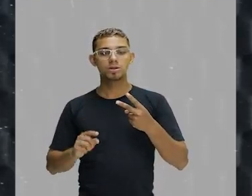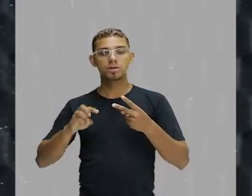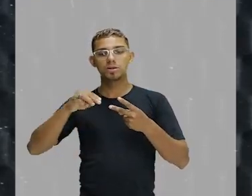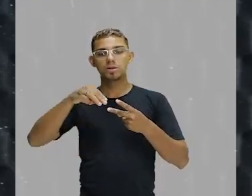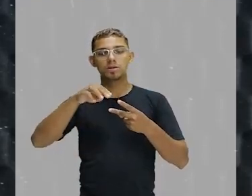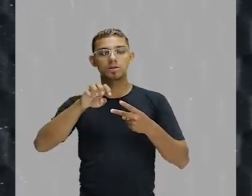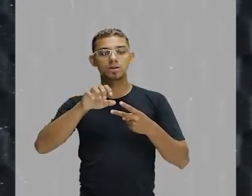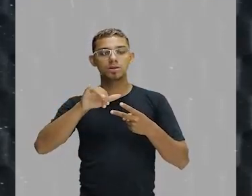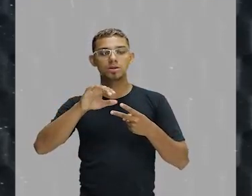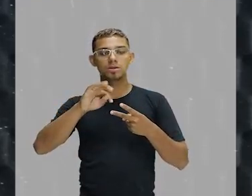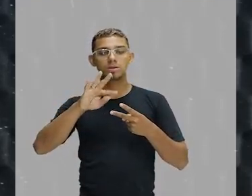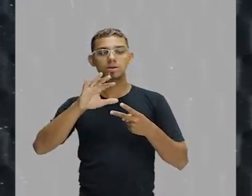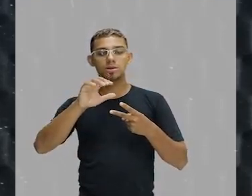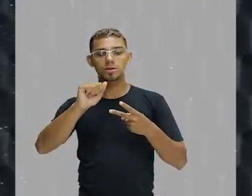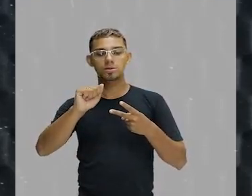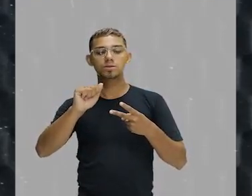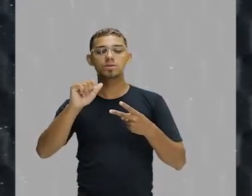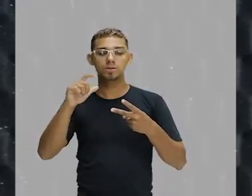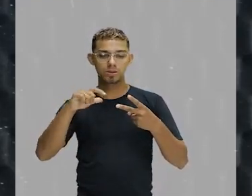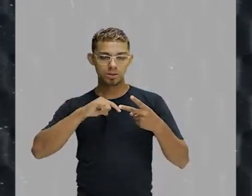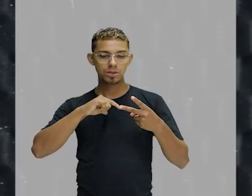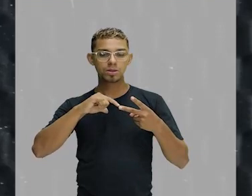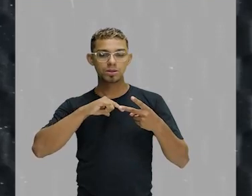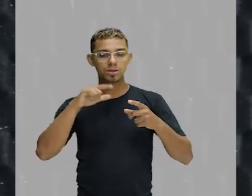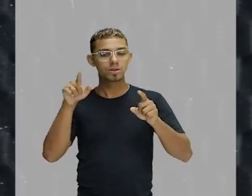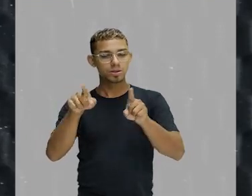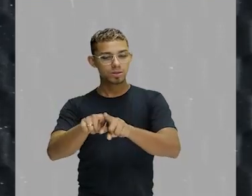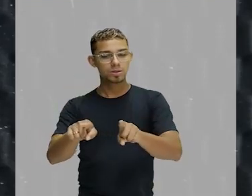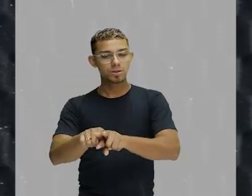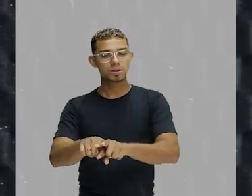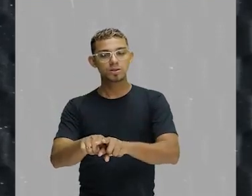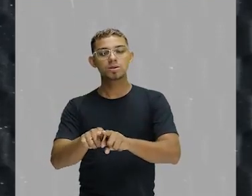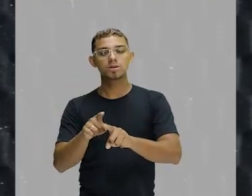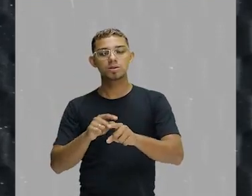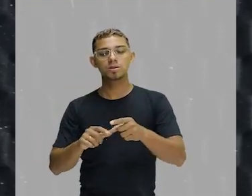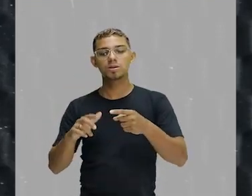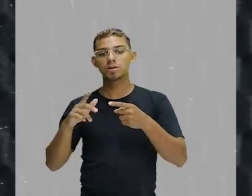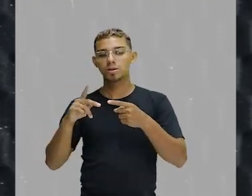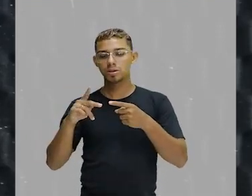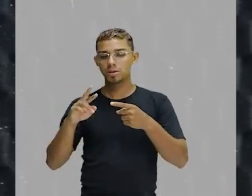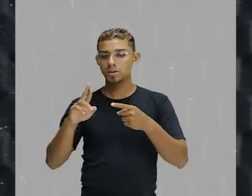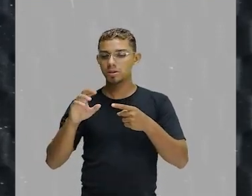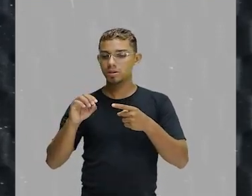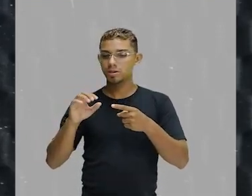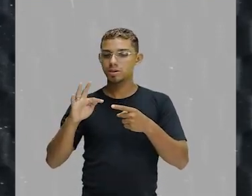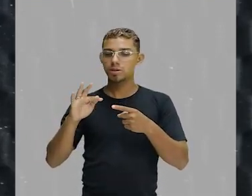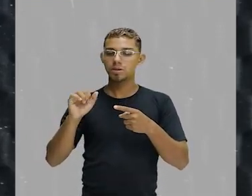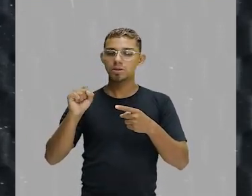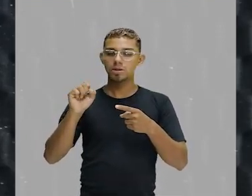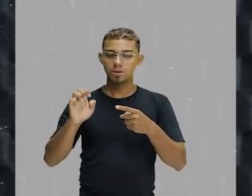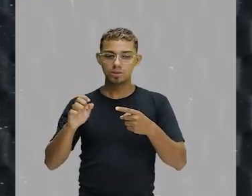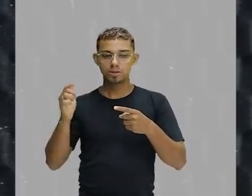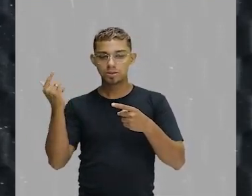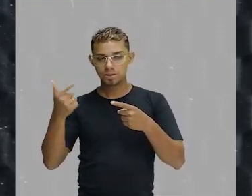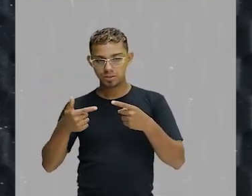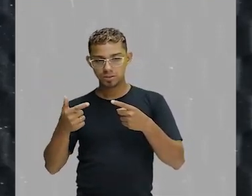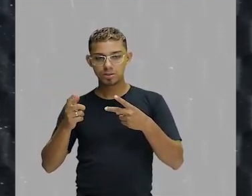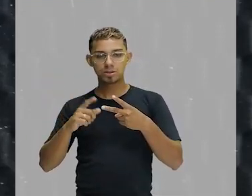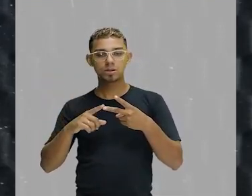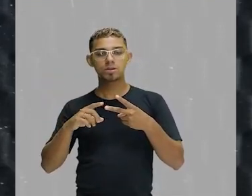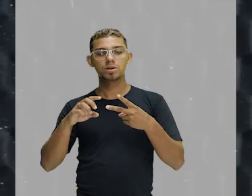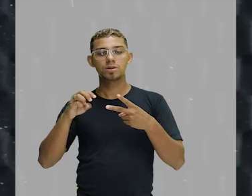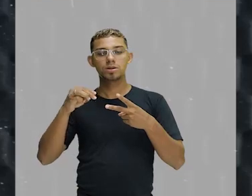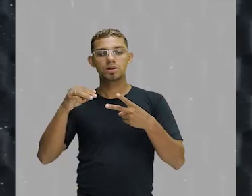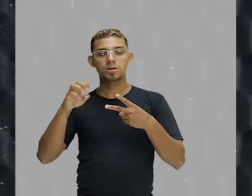meiótica. Da mesma maneira, elas vão passar pela prófase 2, metáfase 2, telófase